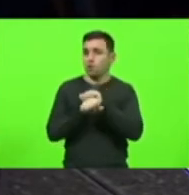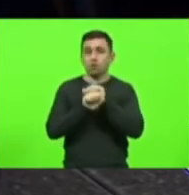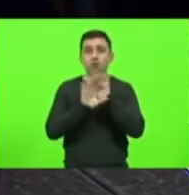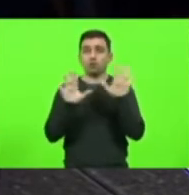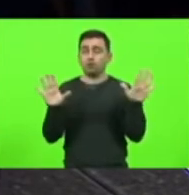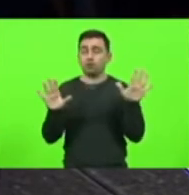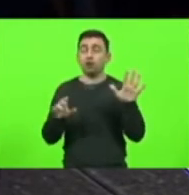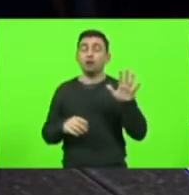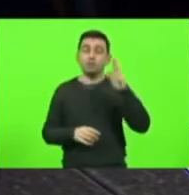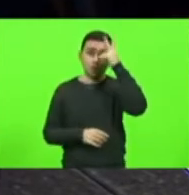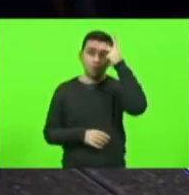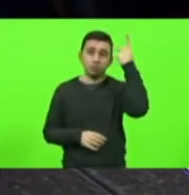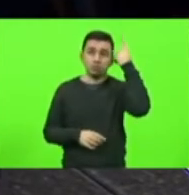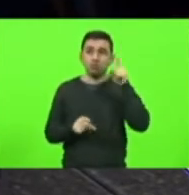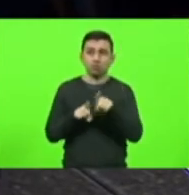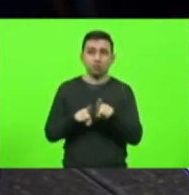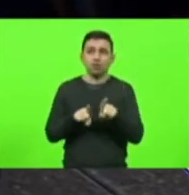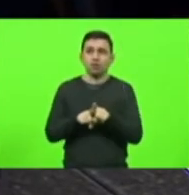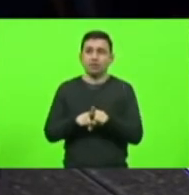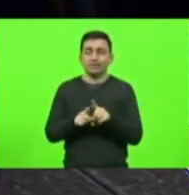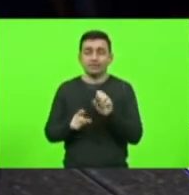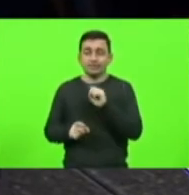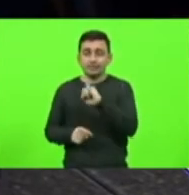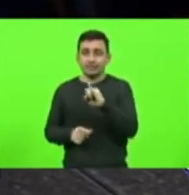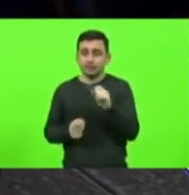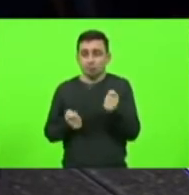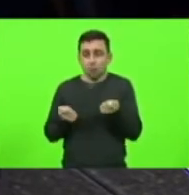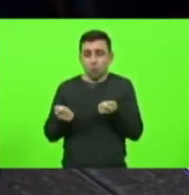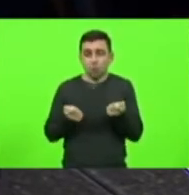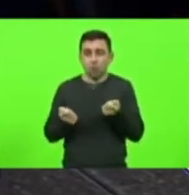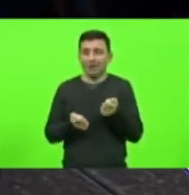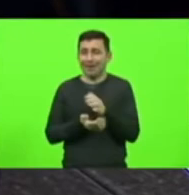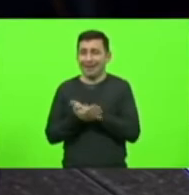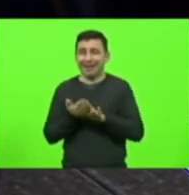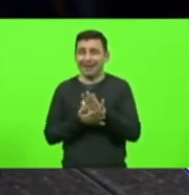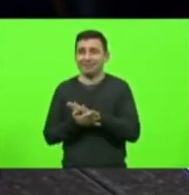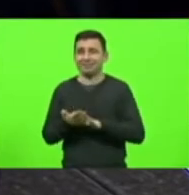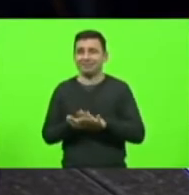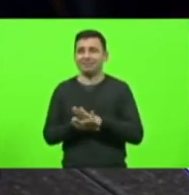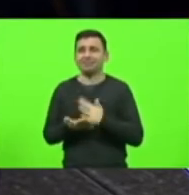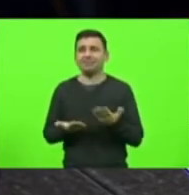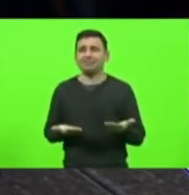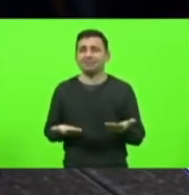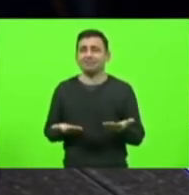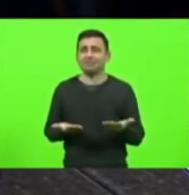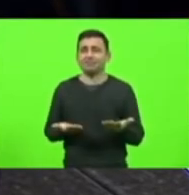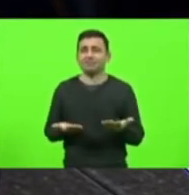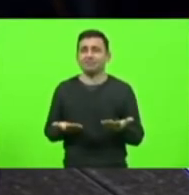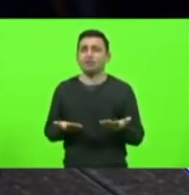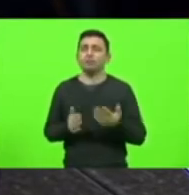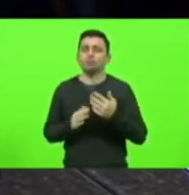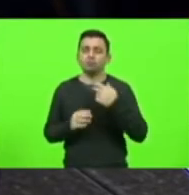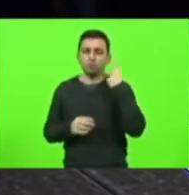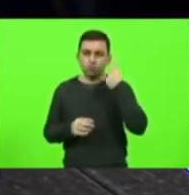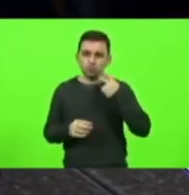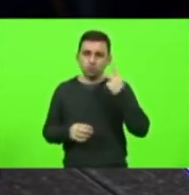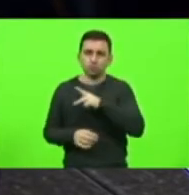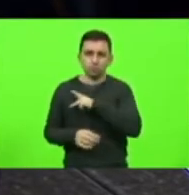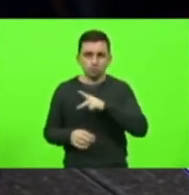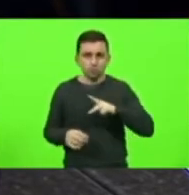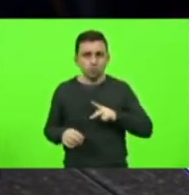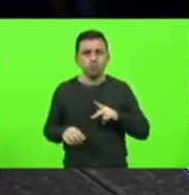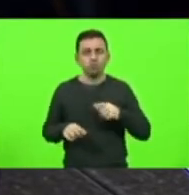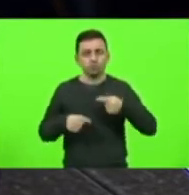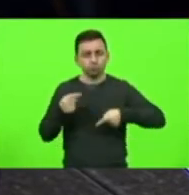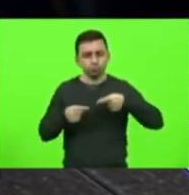que a deputada Paulinha também nós não tivemos um controle populacional disso justamente com as políticas os resultados a causa